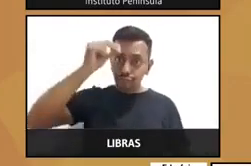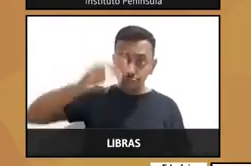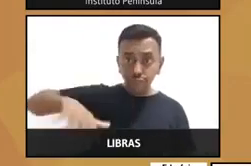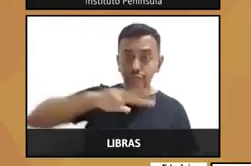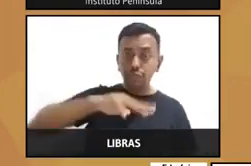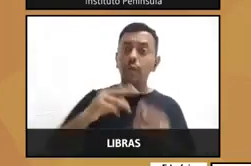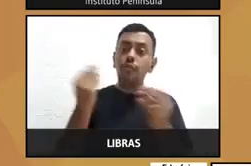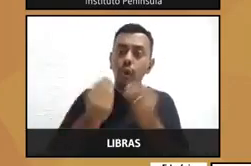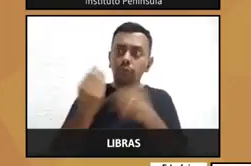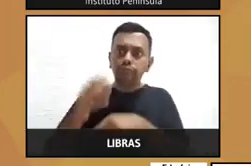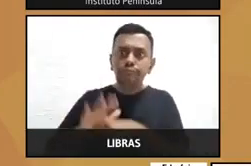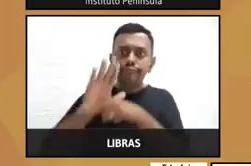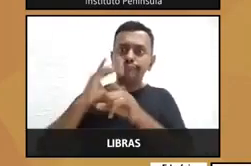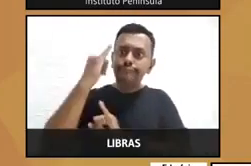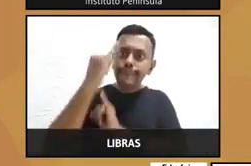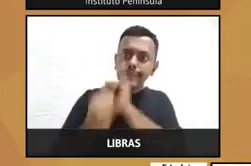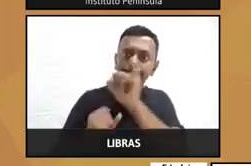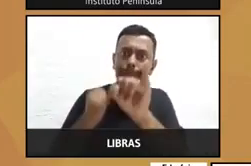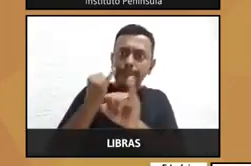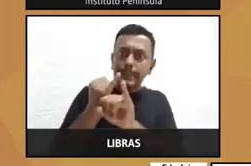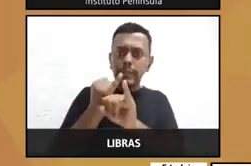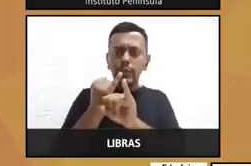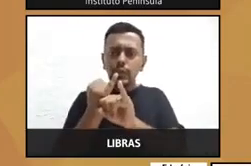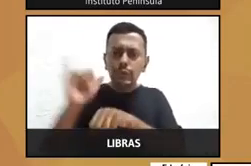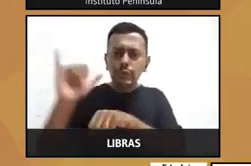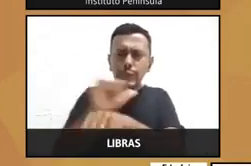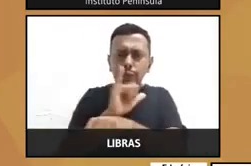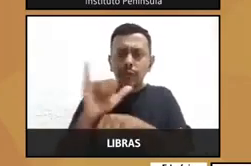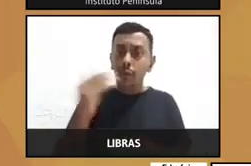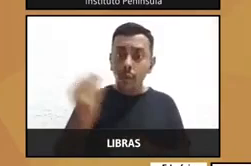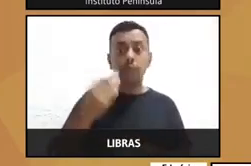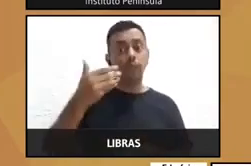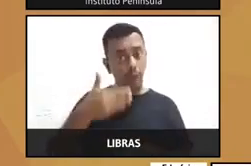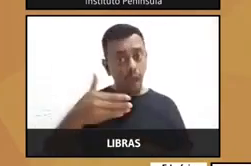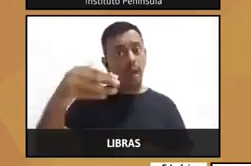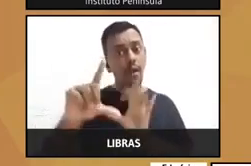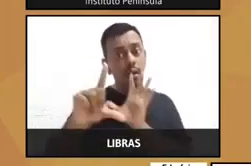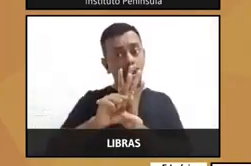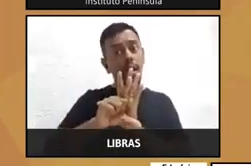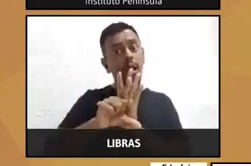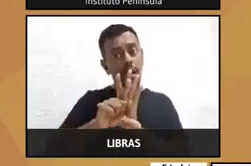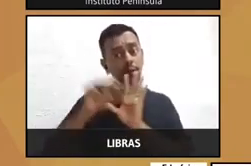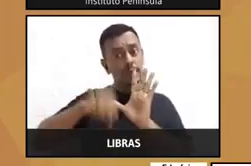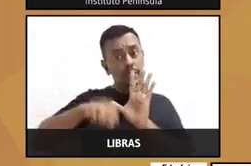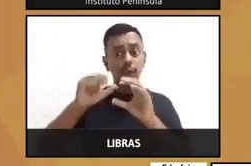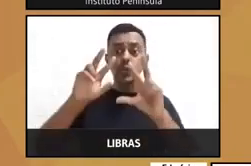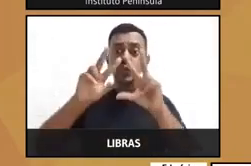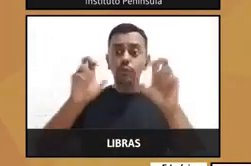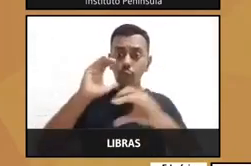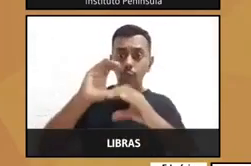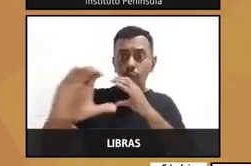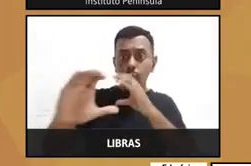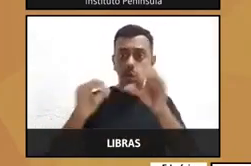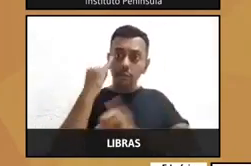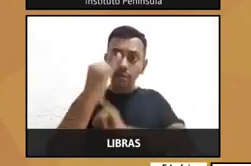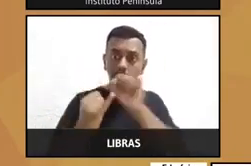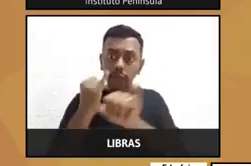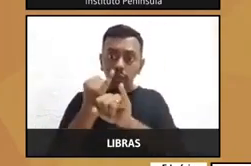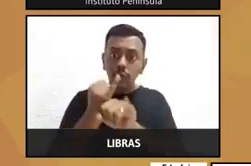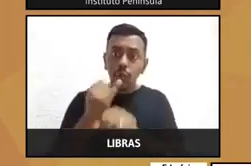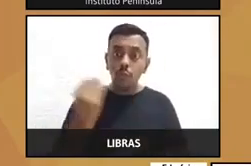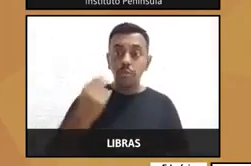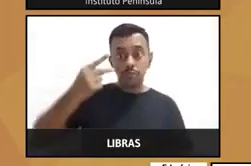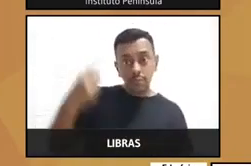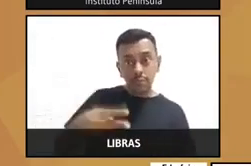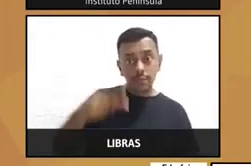internet. E acho que teremos uma lei de telecomunicação em breve no Brasil, cujo